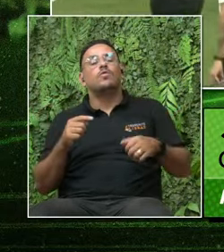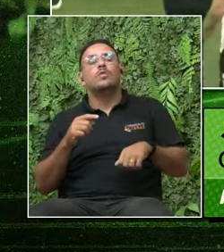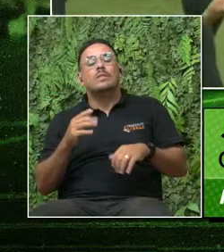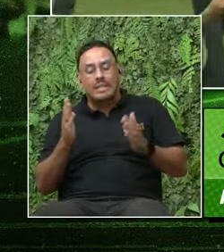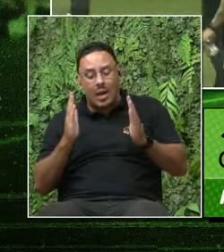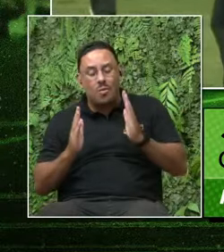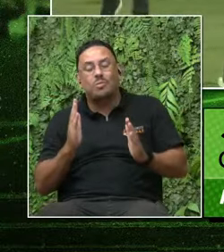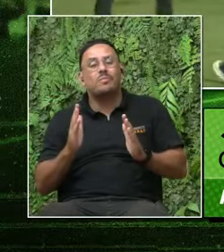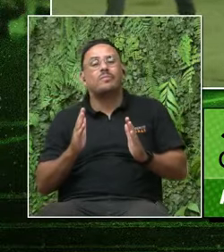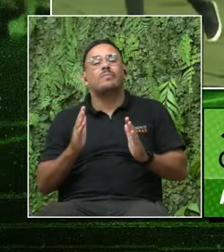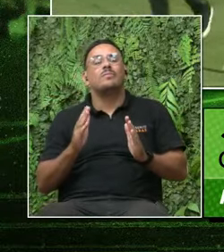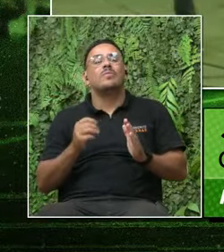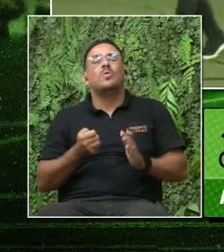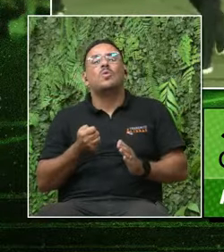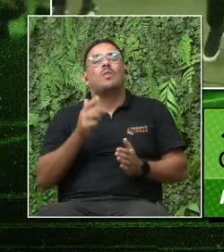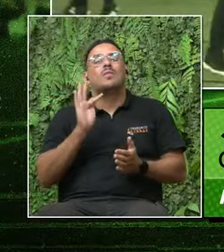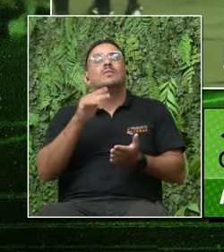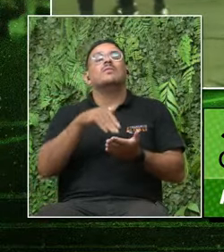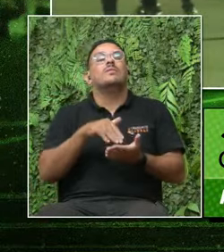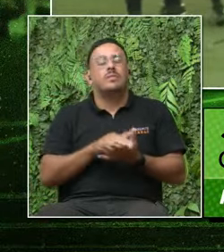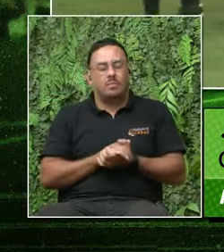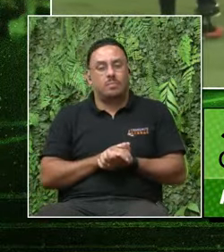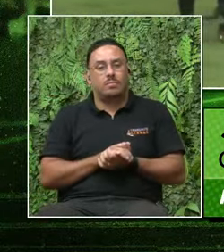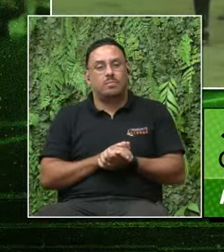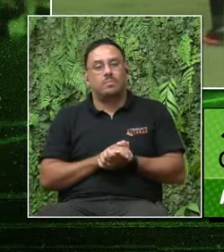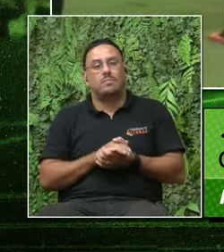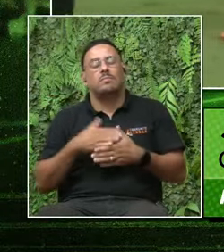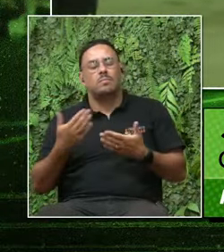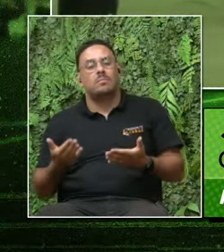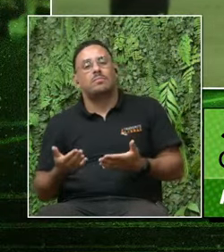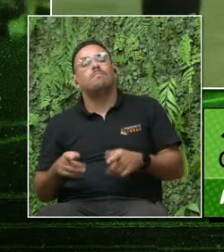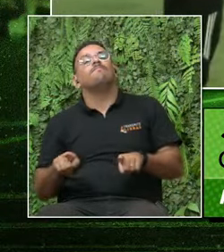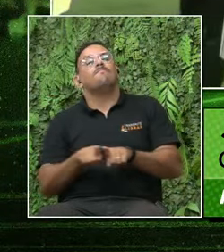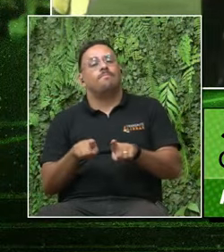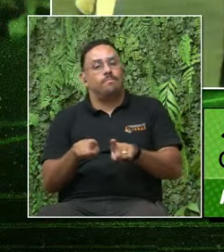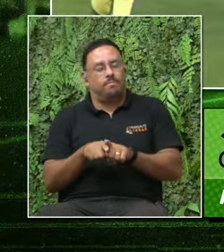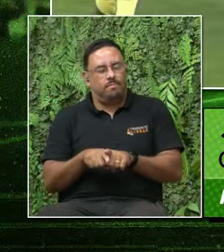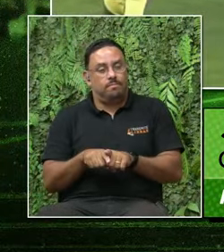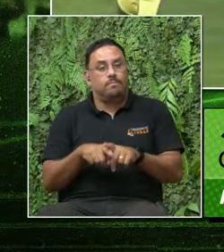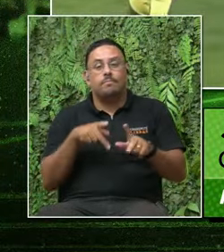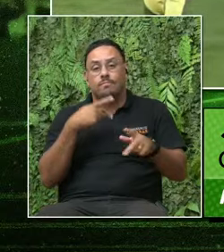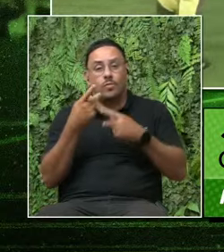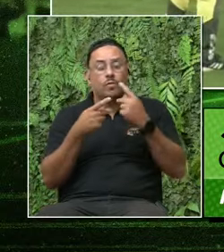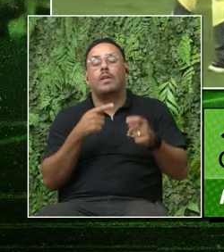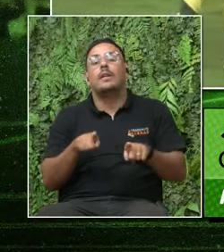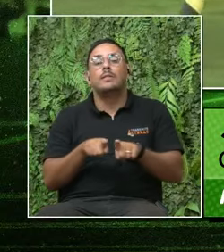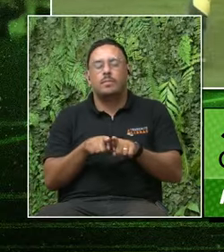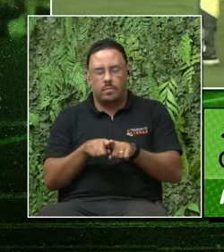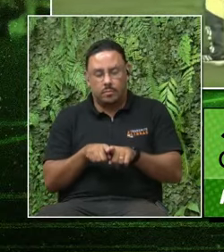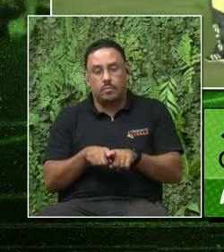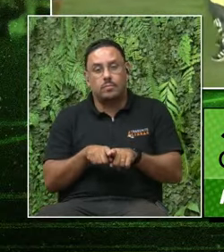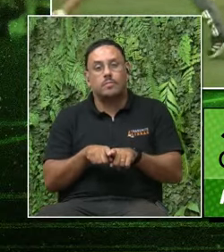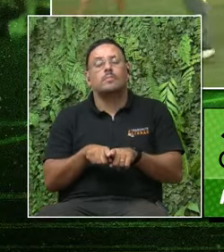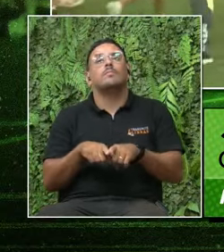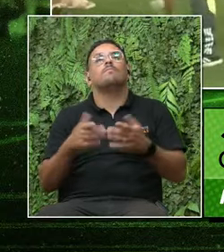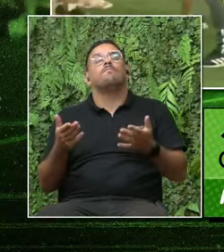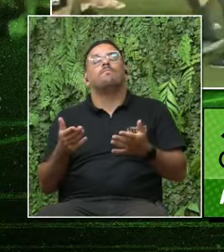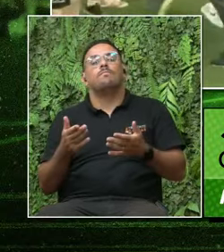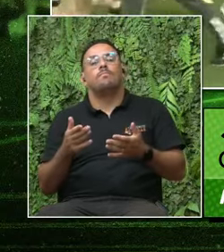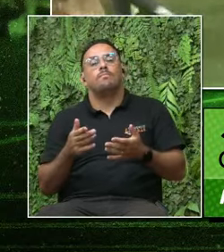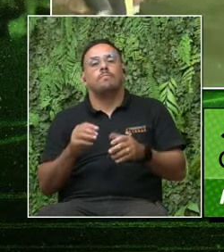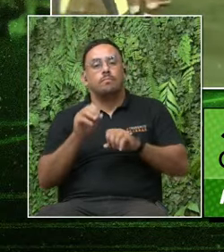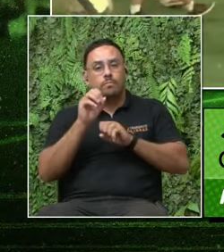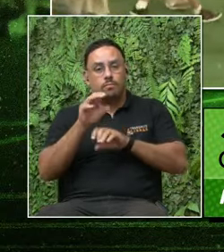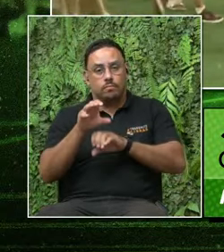em que o jogo tava se encaminhando pro final e e e claro eu não vou deixar aqui de dar os méritos pro Gabriel